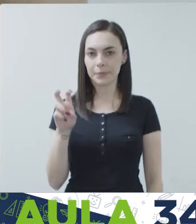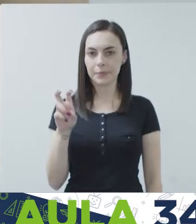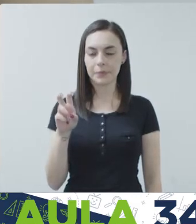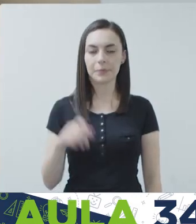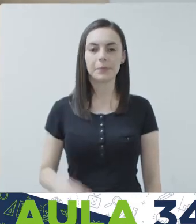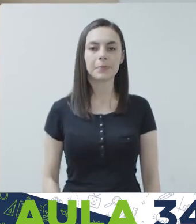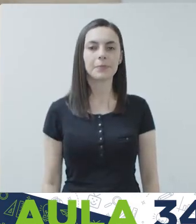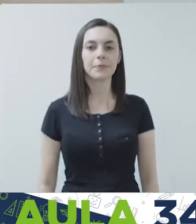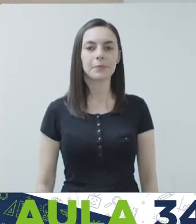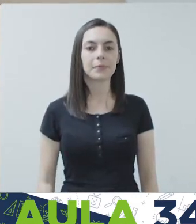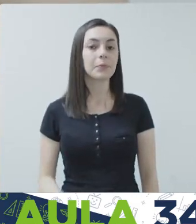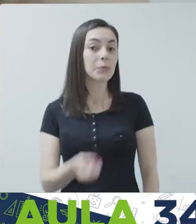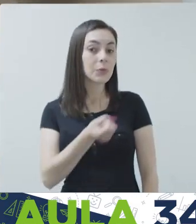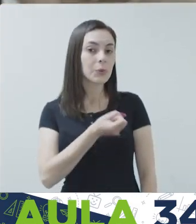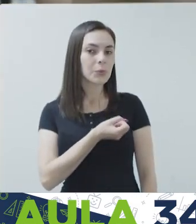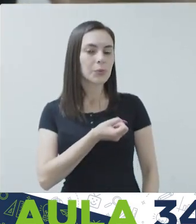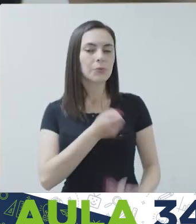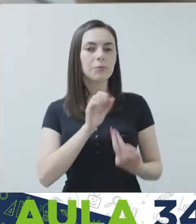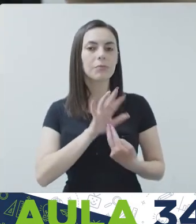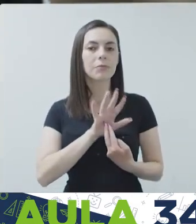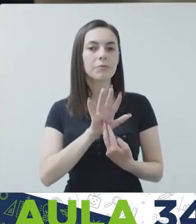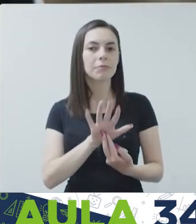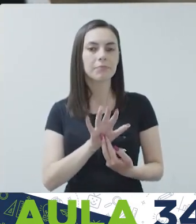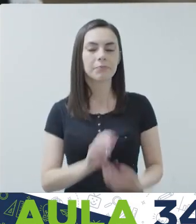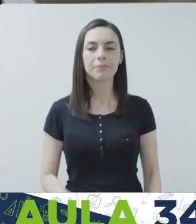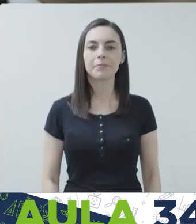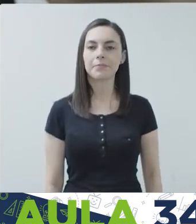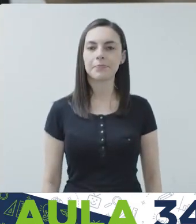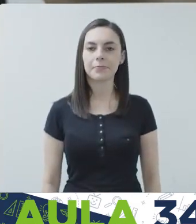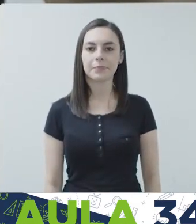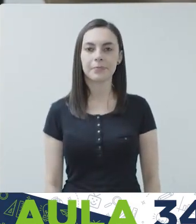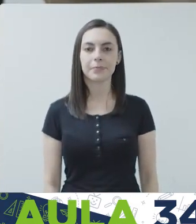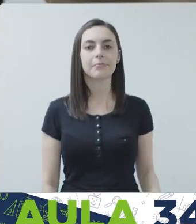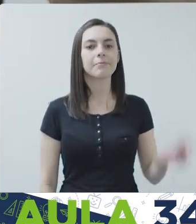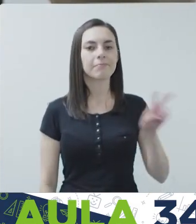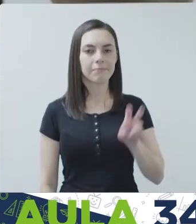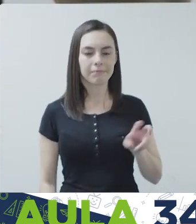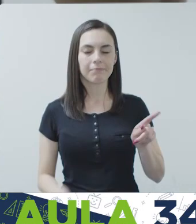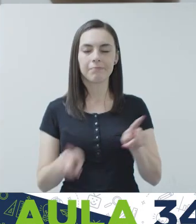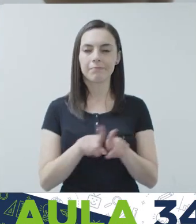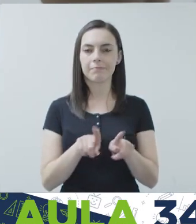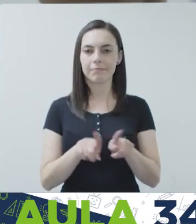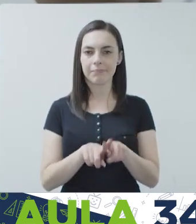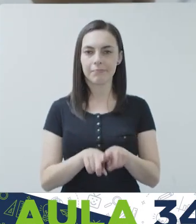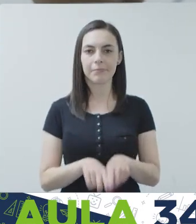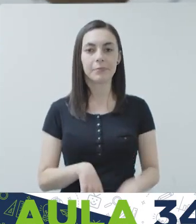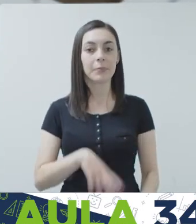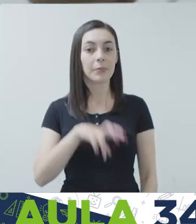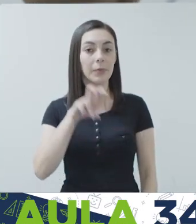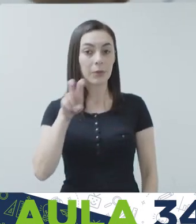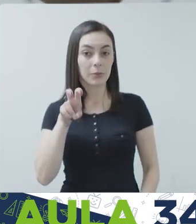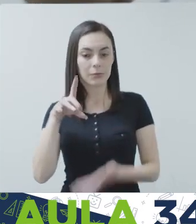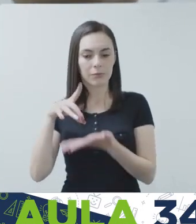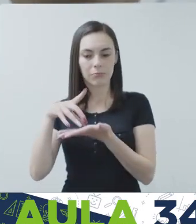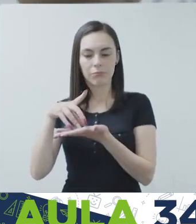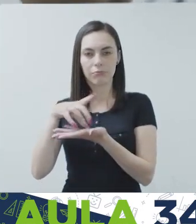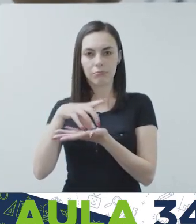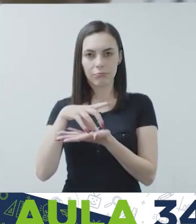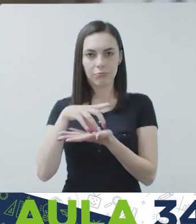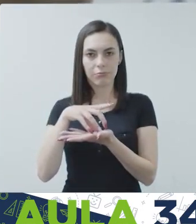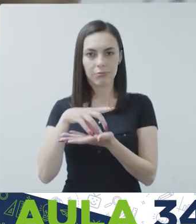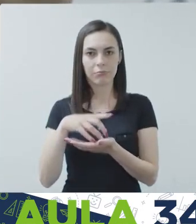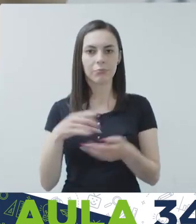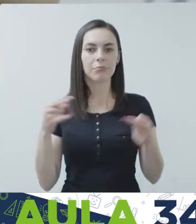1, 2, 3, 4, 5. Qual é o número que representa essa quantidade? Número 5. 5